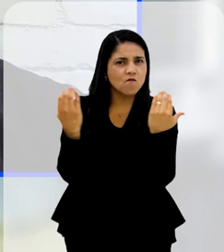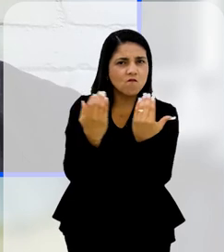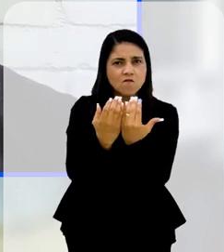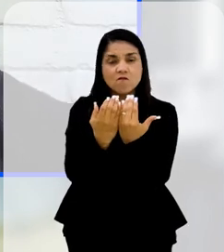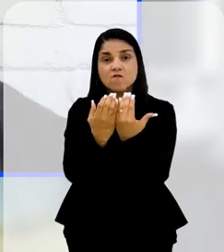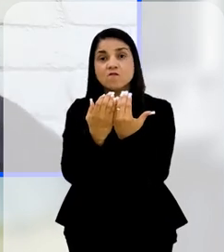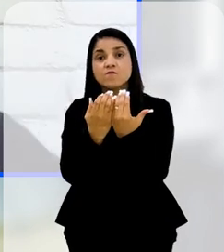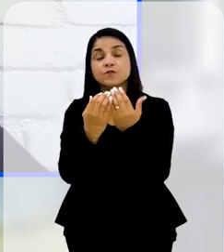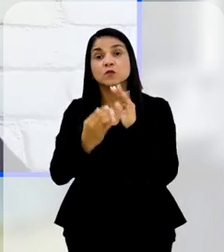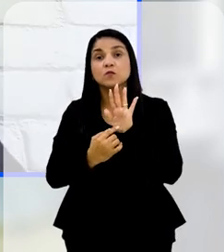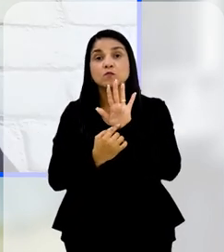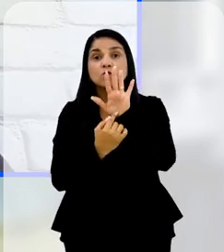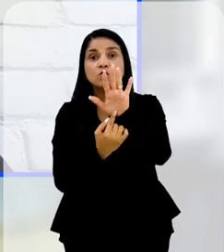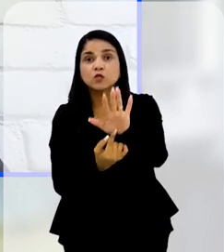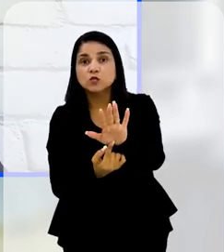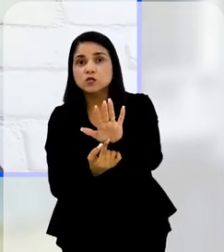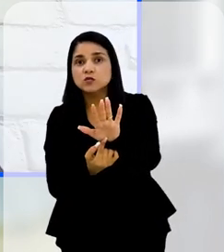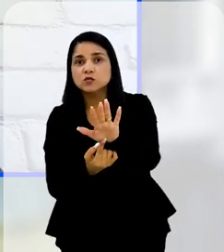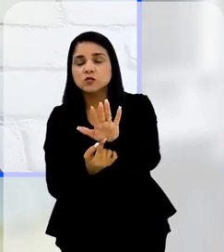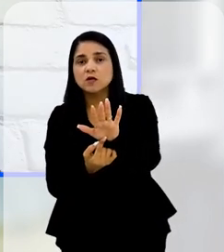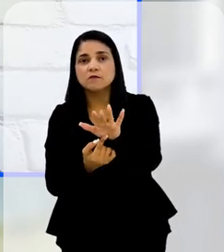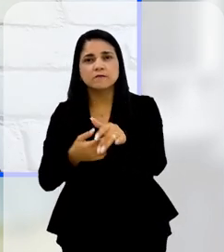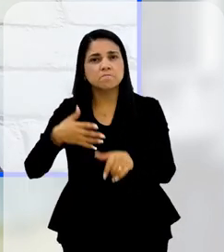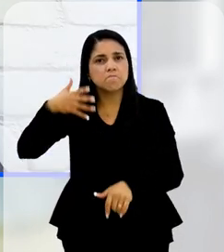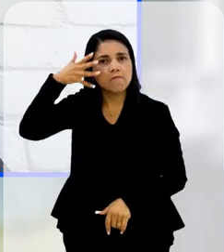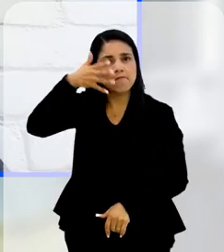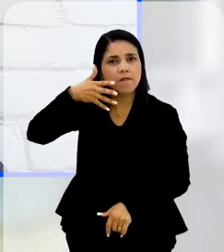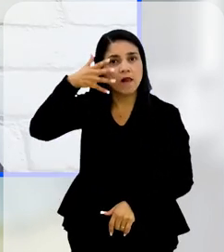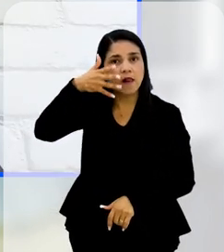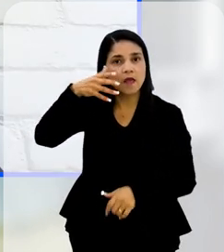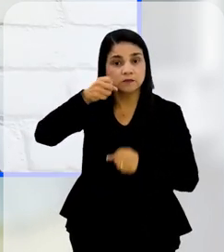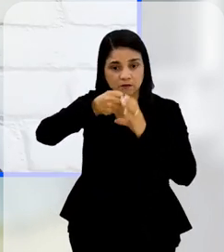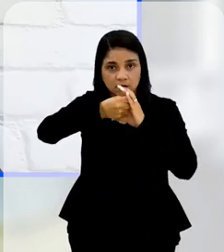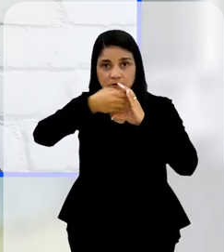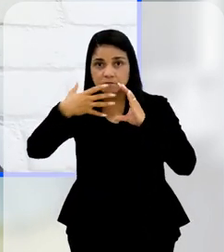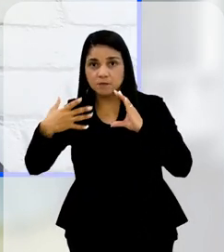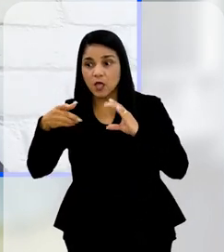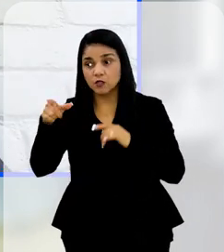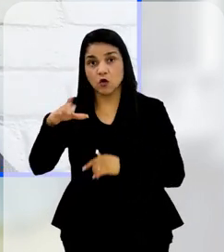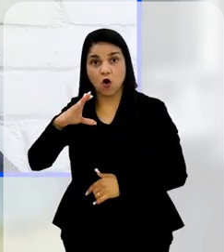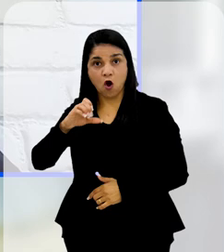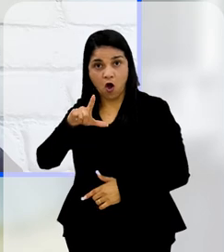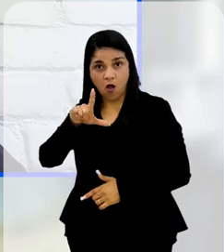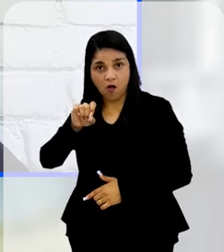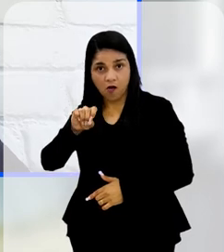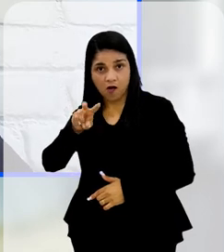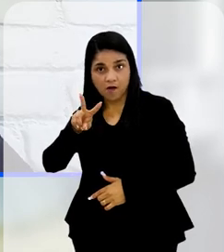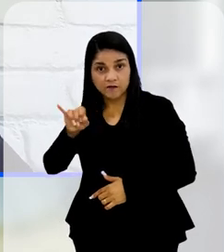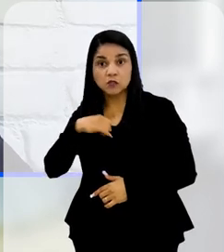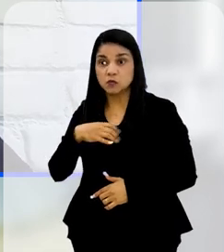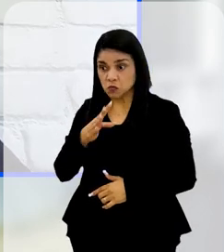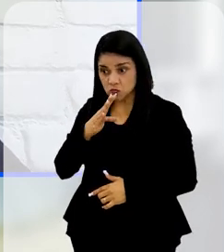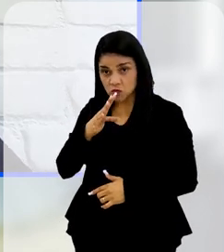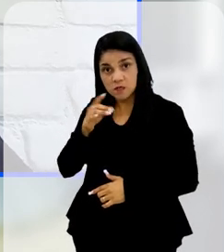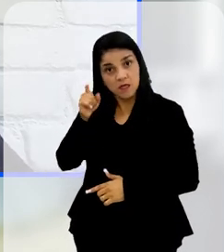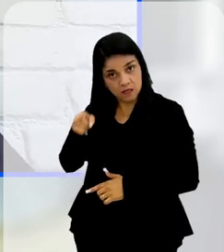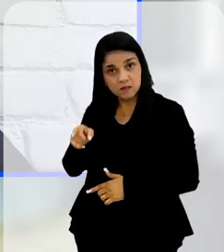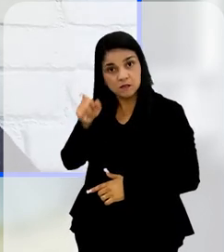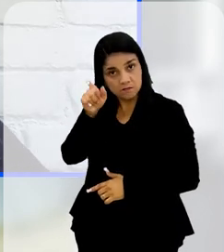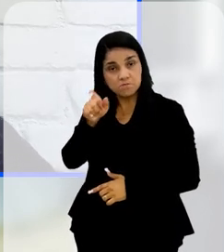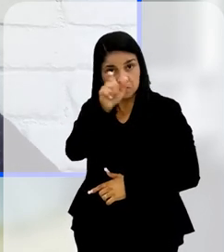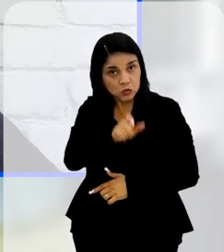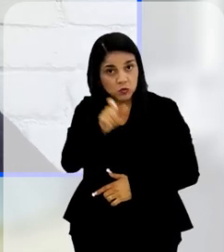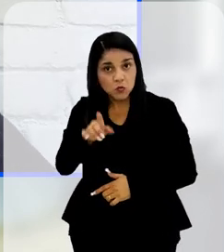etc., eu mostrava alguns aspectos que, como Clóvis disse, são conhecidos de todos, mas não